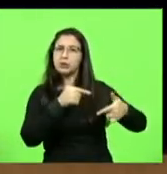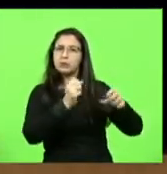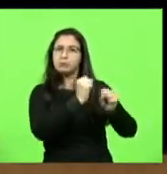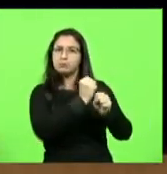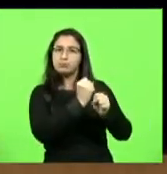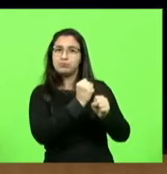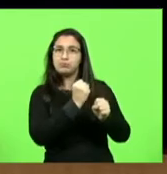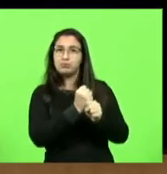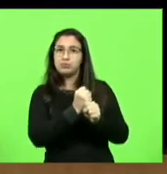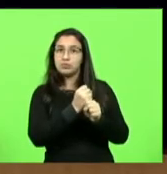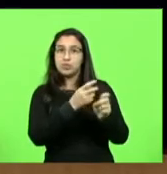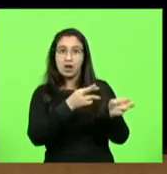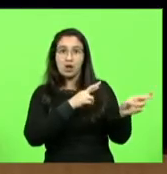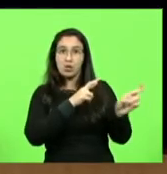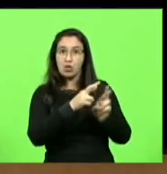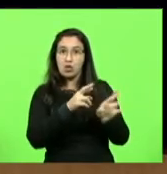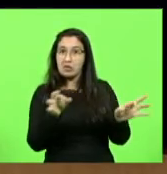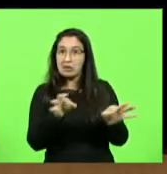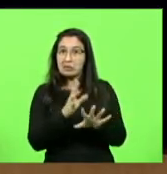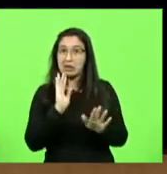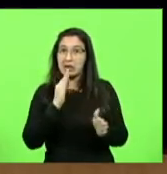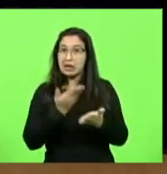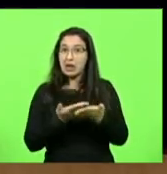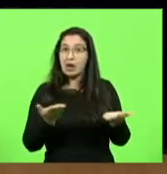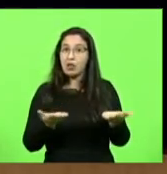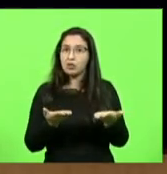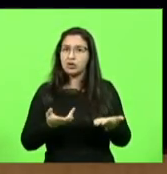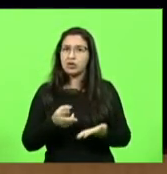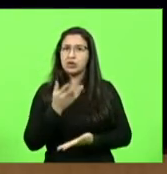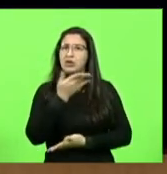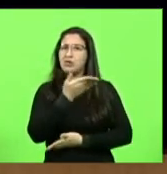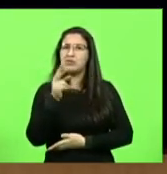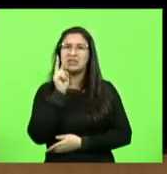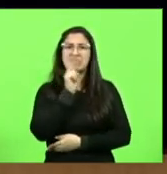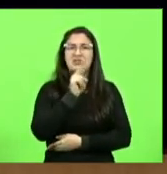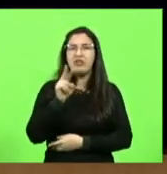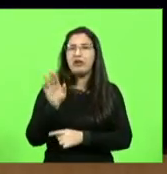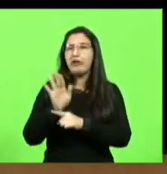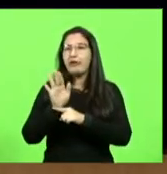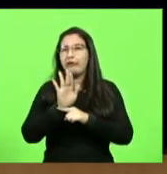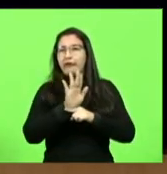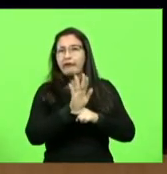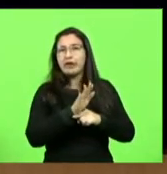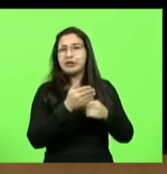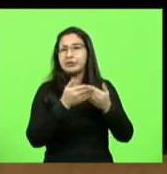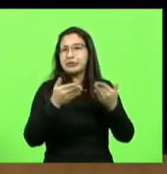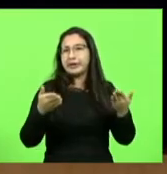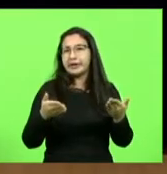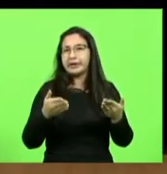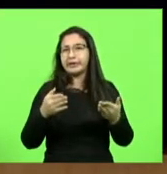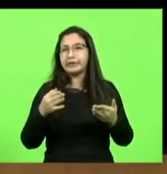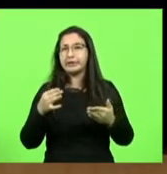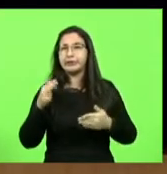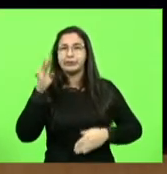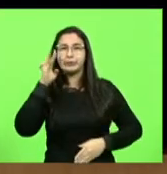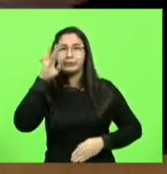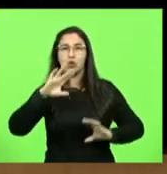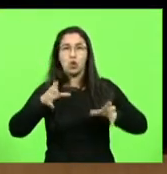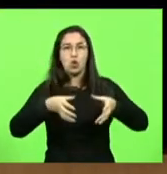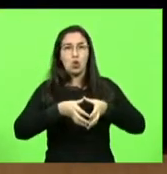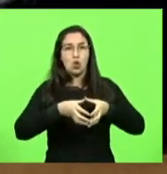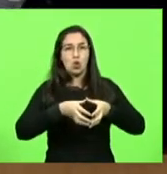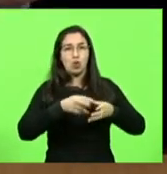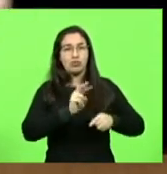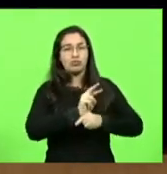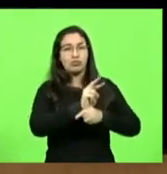não estão concluídas. E muitas vezes você olha nos videozinhos que os bolsonaristas colocam, é como se agora o